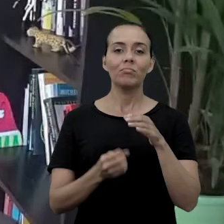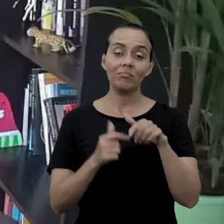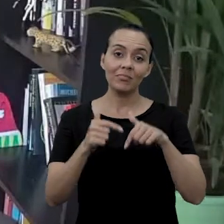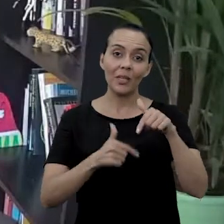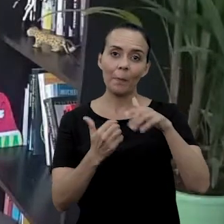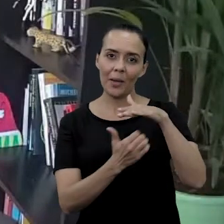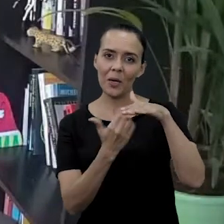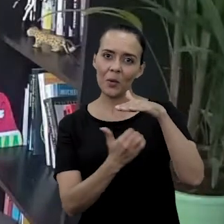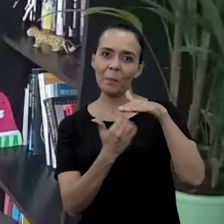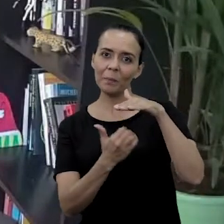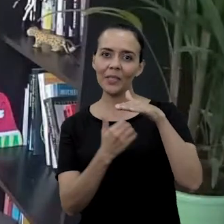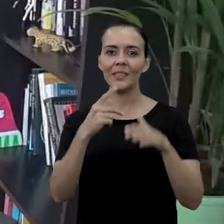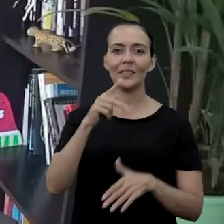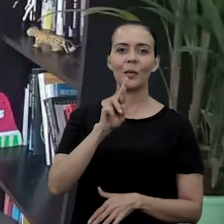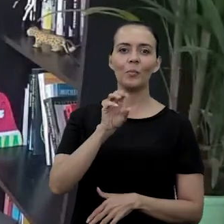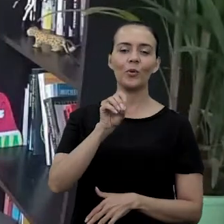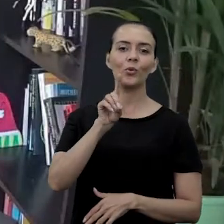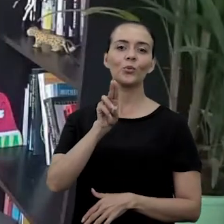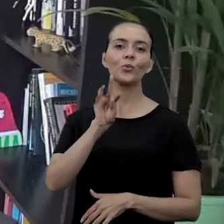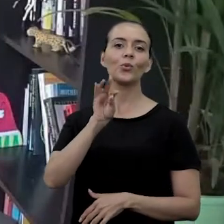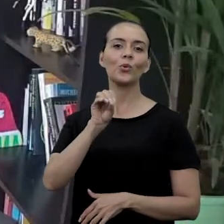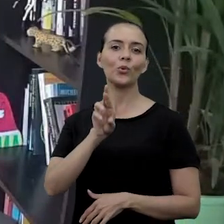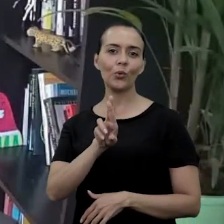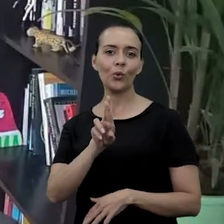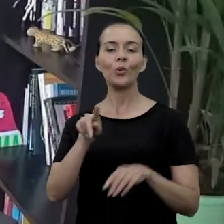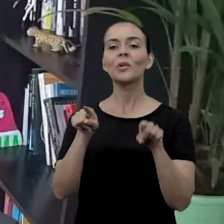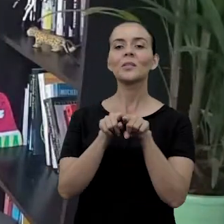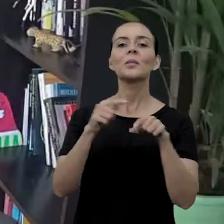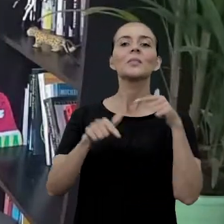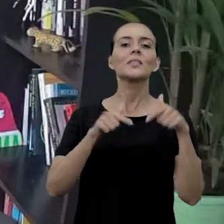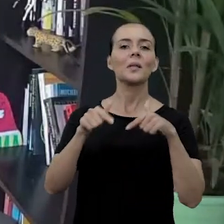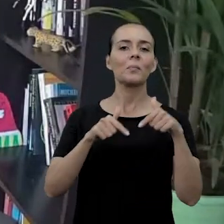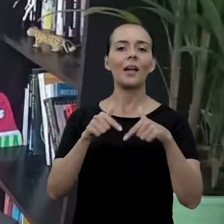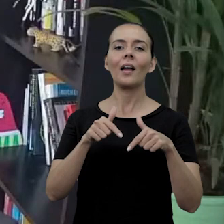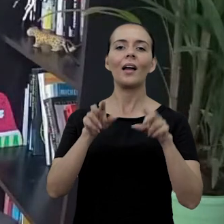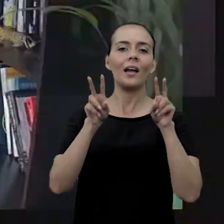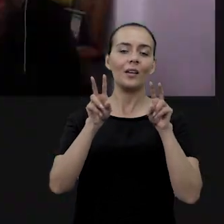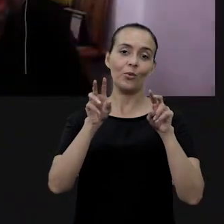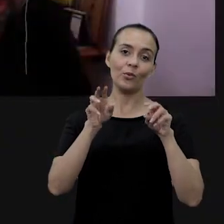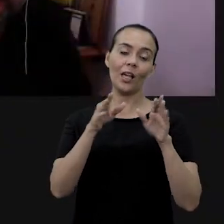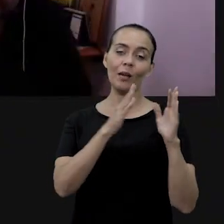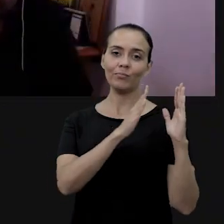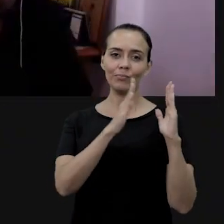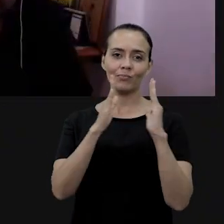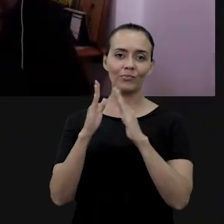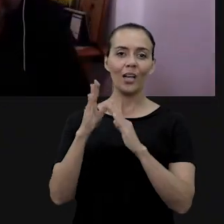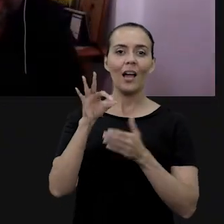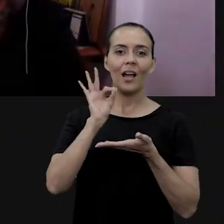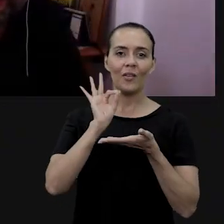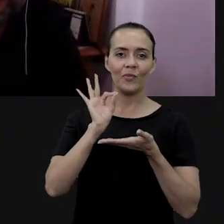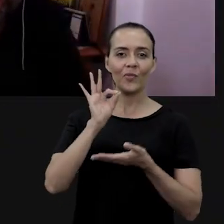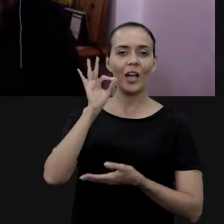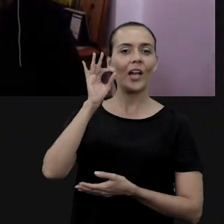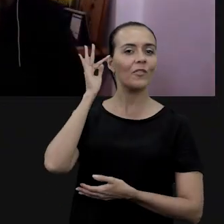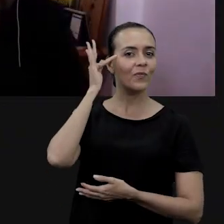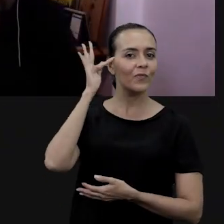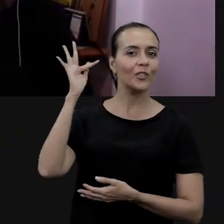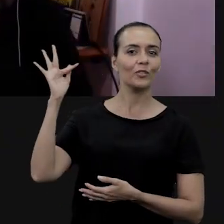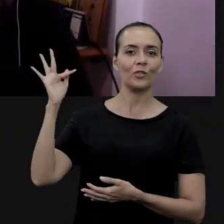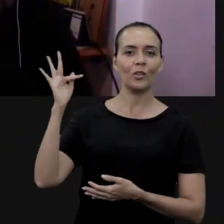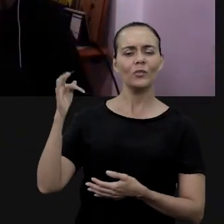multimídia na Liquid Media Lab, trabalho também no Café Filosófico, e hoje estamos aqui com